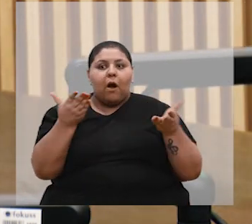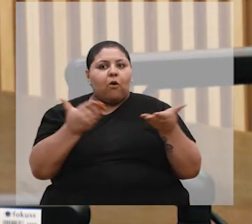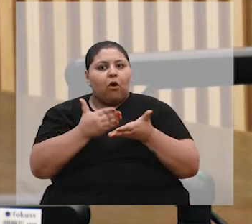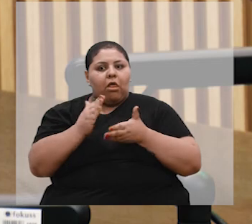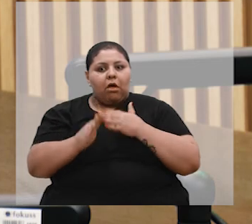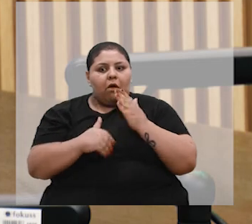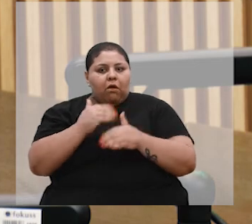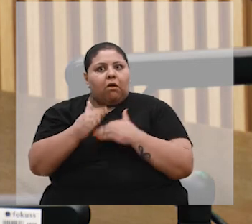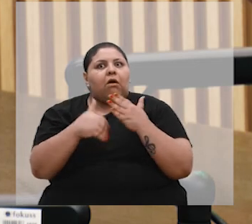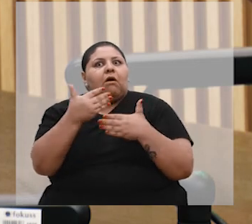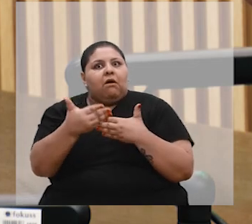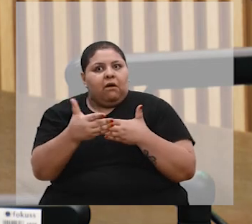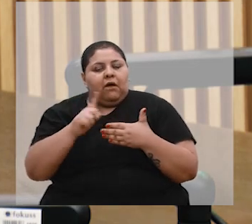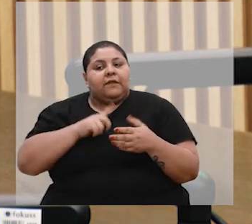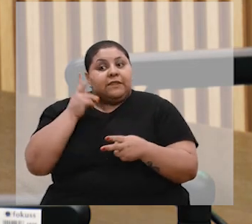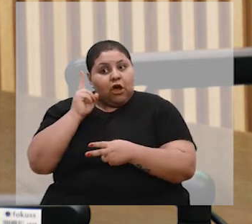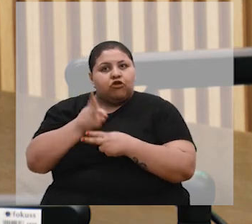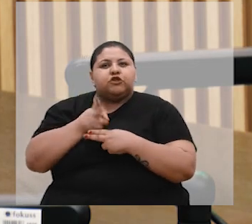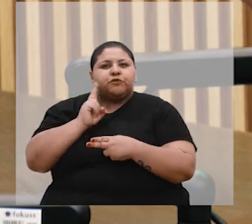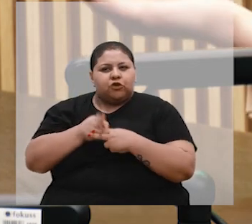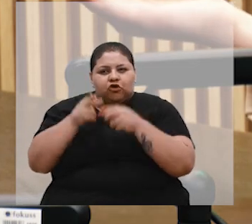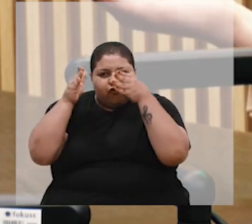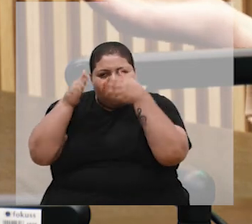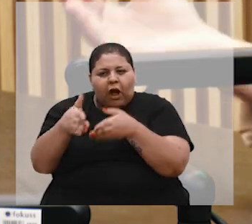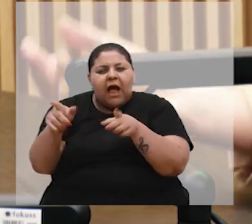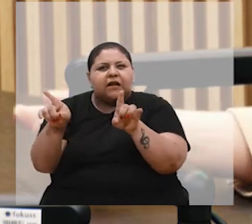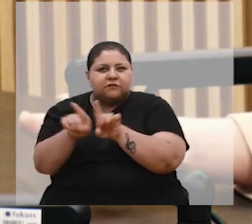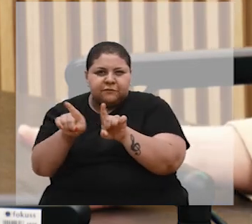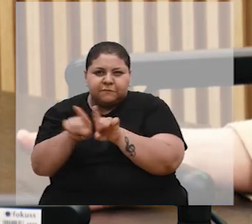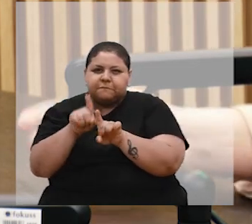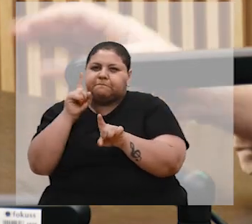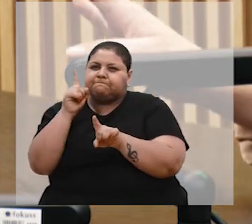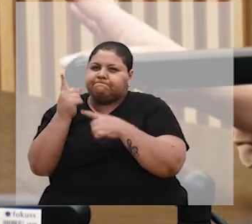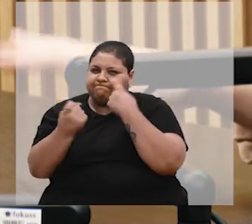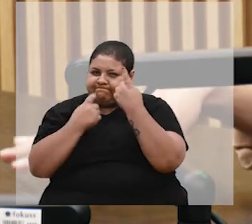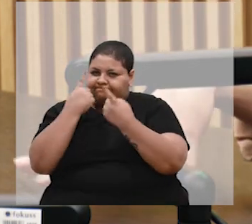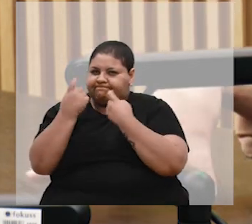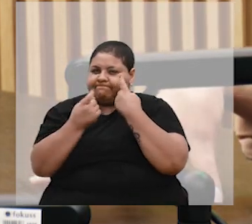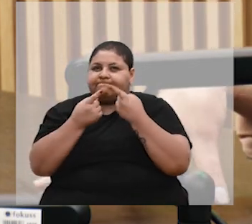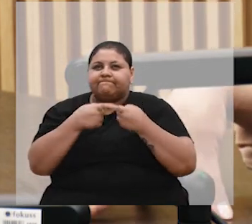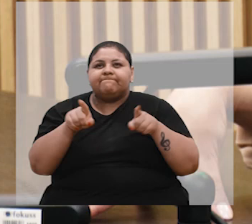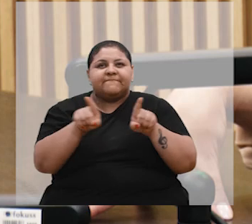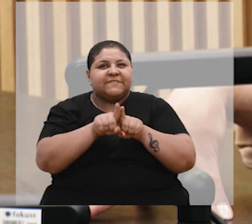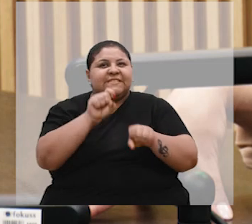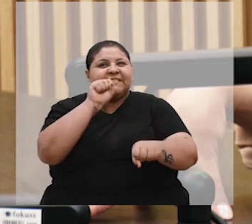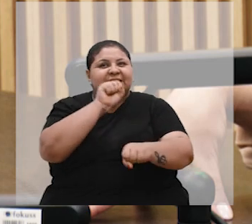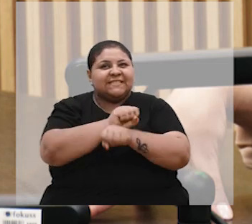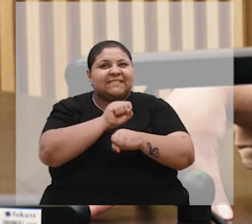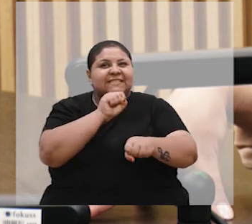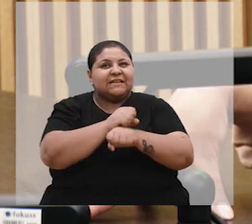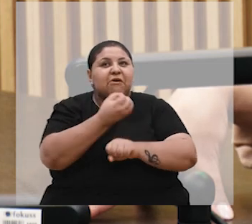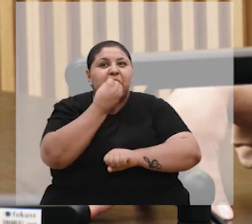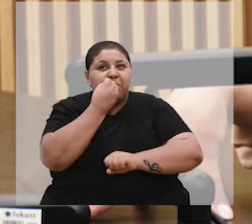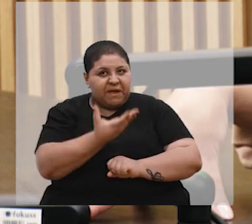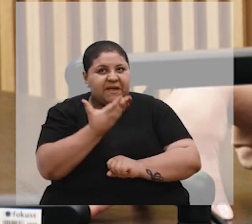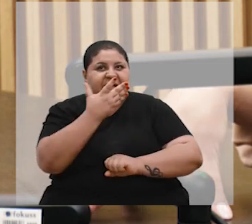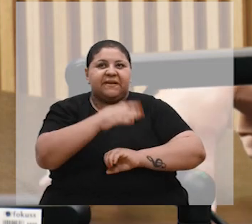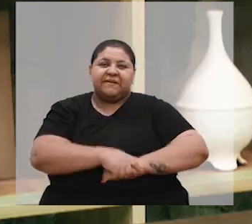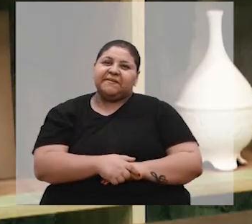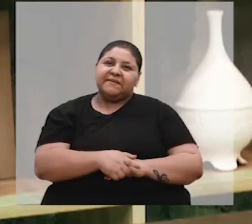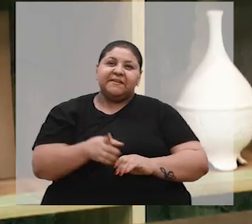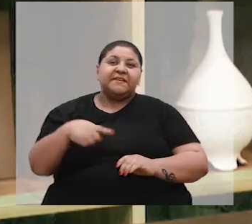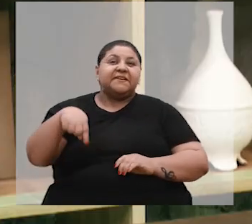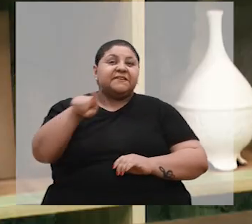um episódio específico, né? Mas é preocupante e, ao mesmo tempo, espero que nos saímos bem, né? Vamos